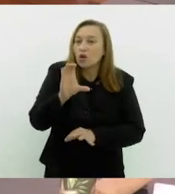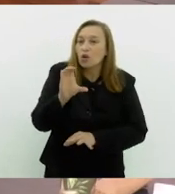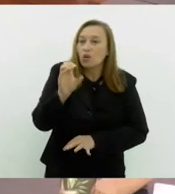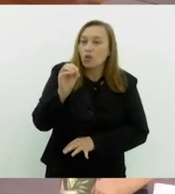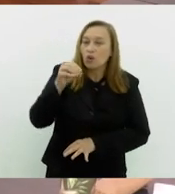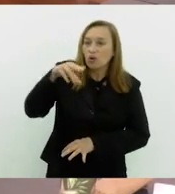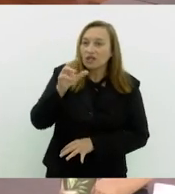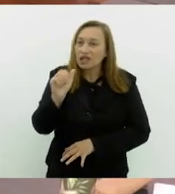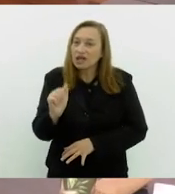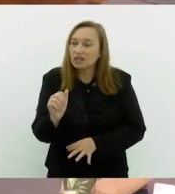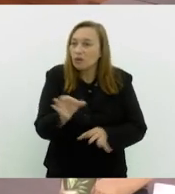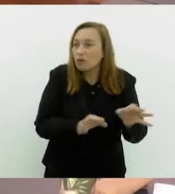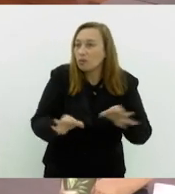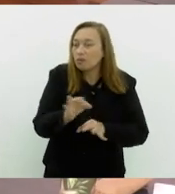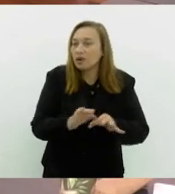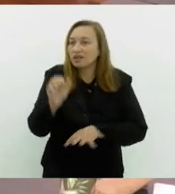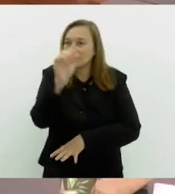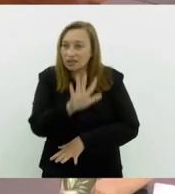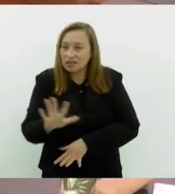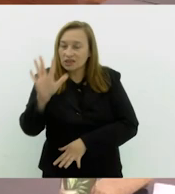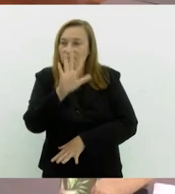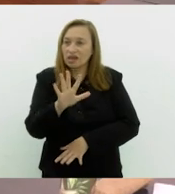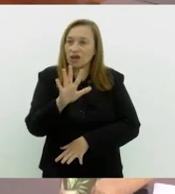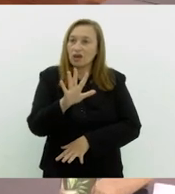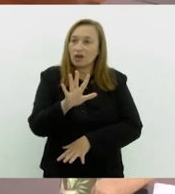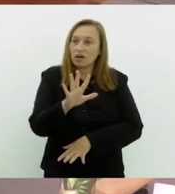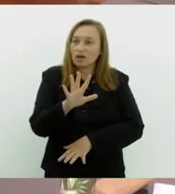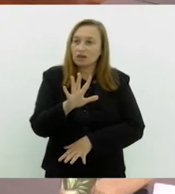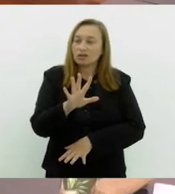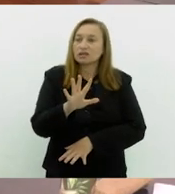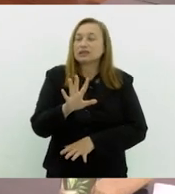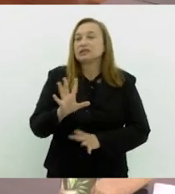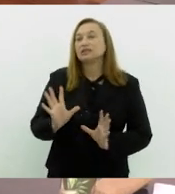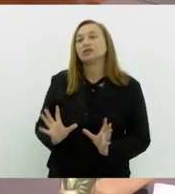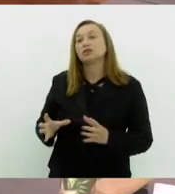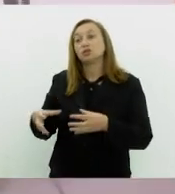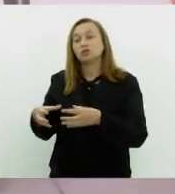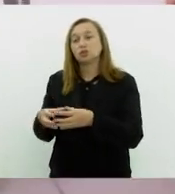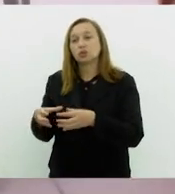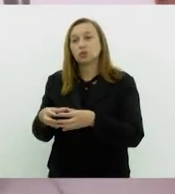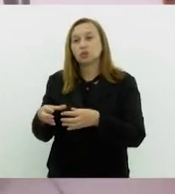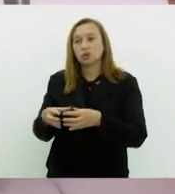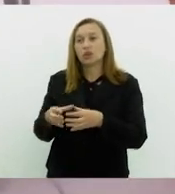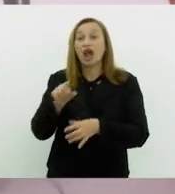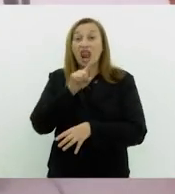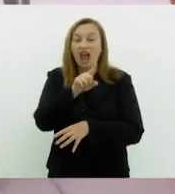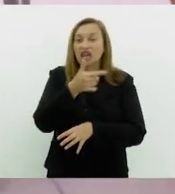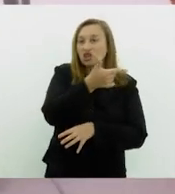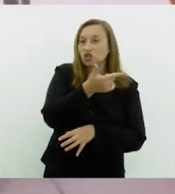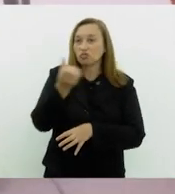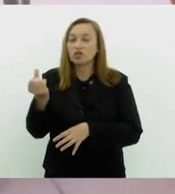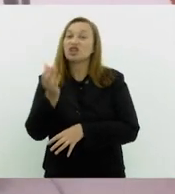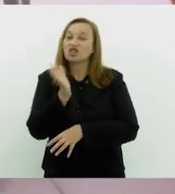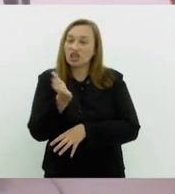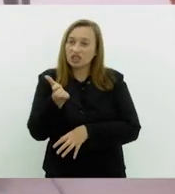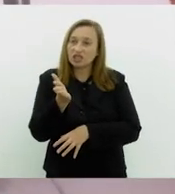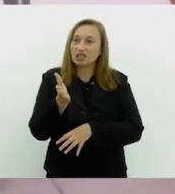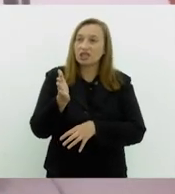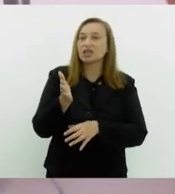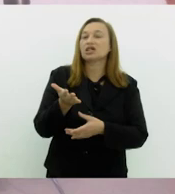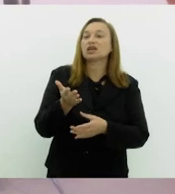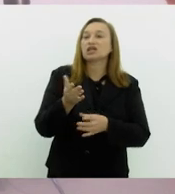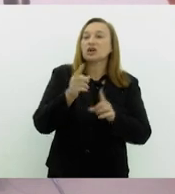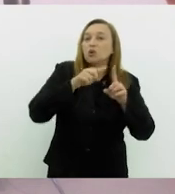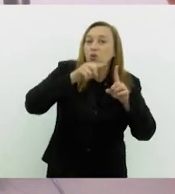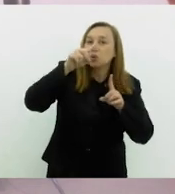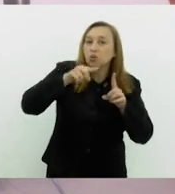o Plano Nacional de Convivência Familiar e Comunitária, que lá, em 2006, já tinha estatística, né? Já mostrava, né, a questão das